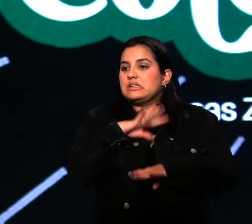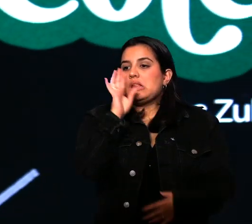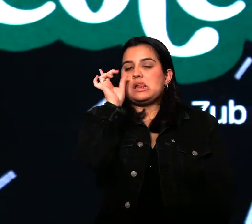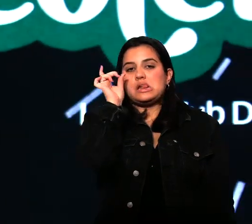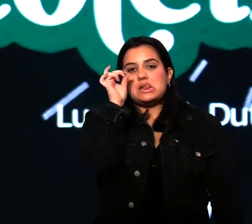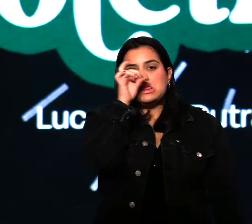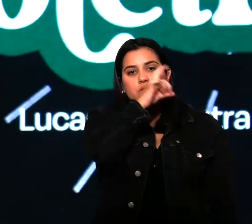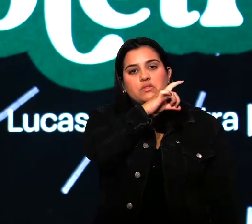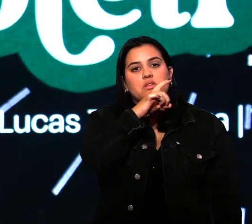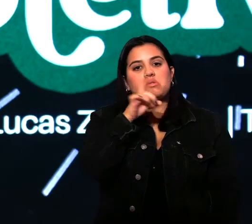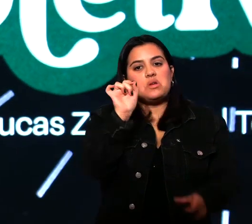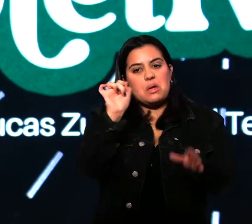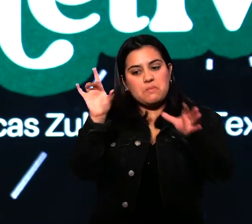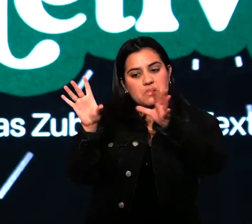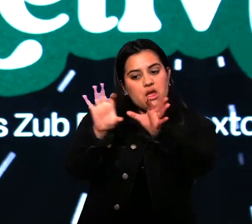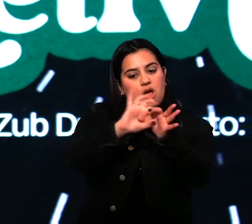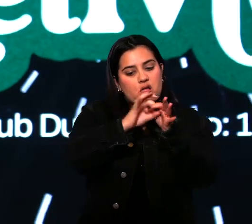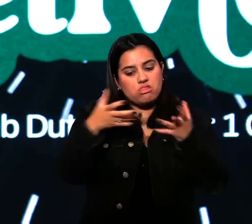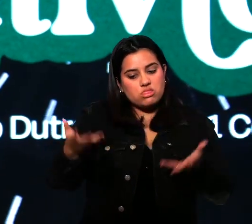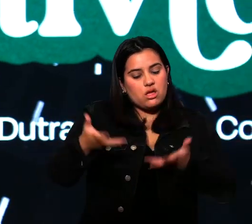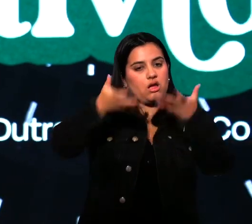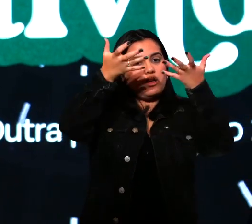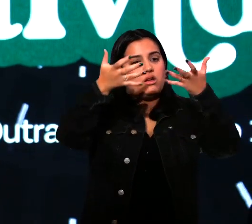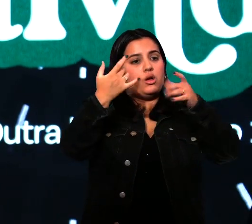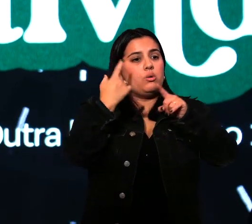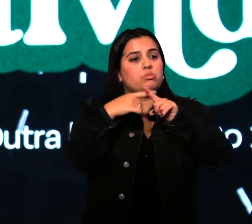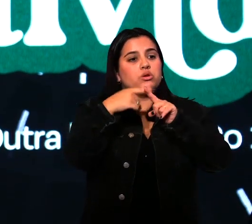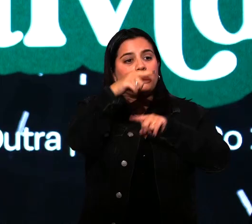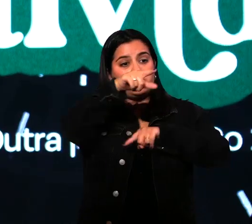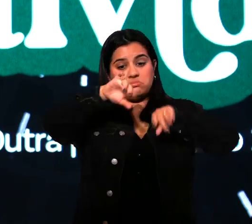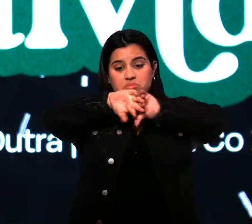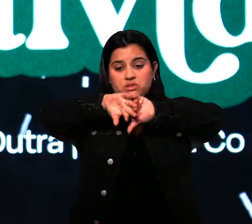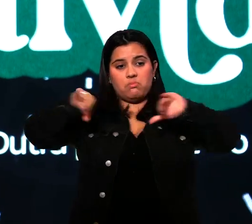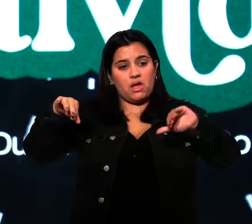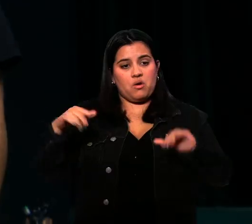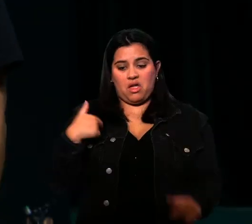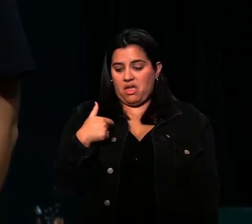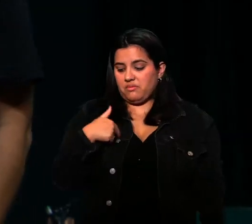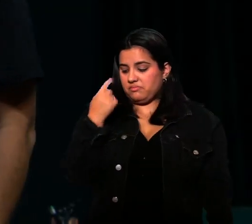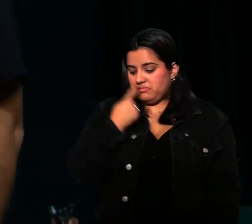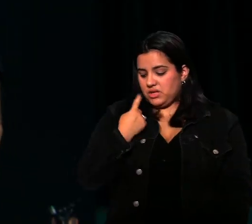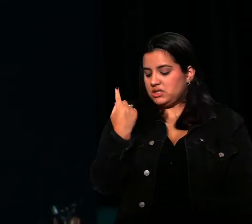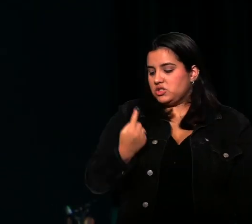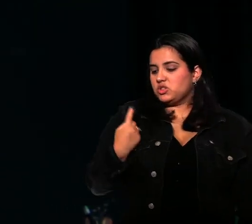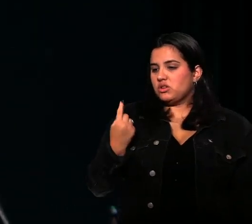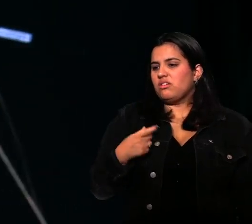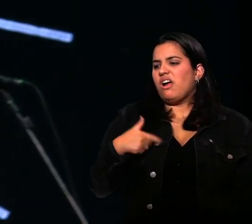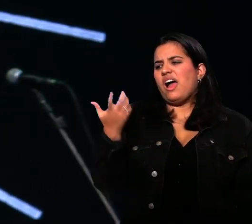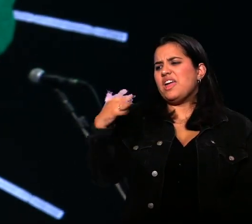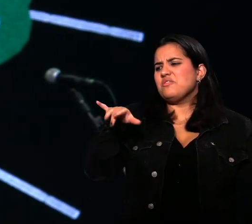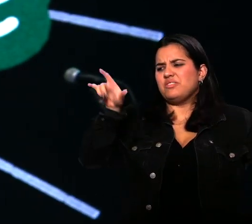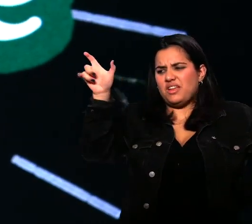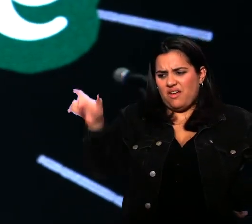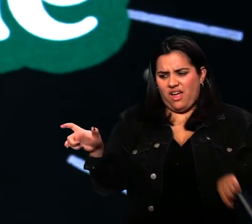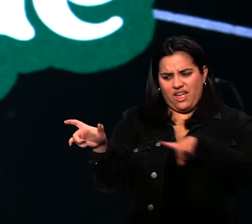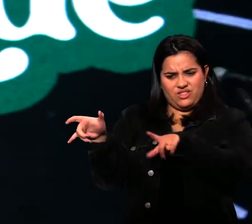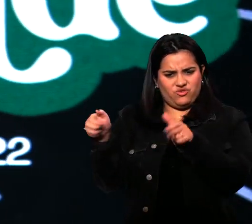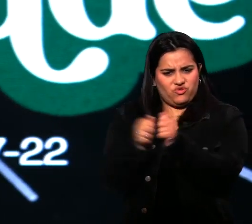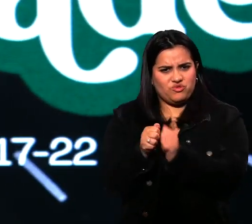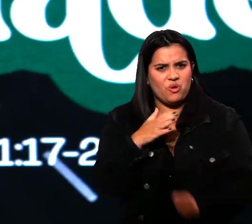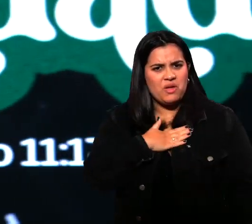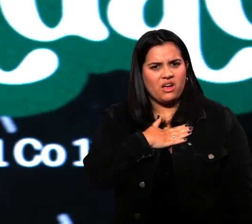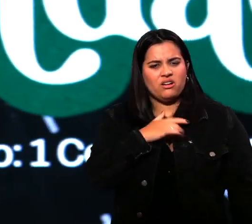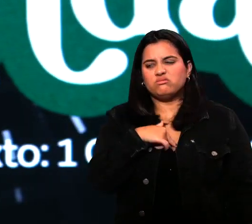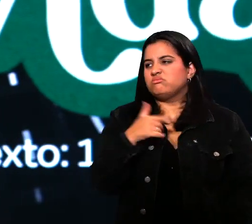tropeço para a unidade do corpo de Cristo, porque você segregou, separou, dividiu, não queria que alguém estivesse caminhando no mesmo grupo de amigos que você estava, talvez